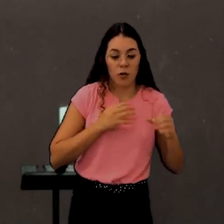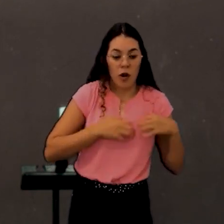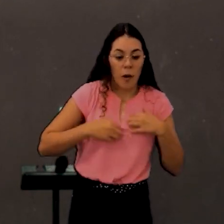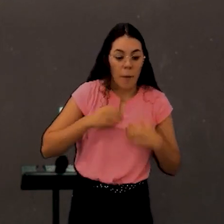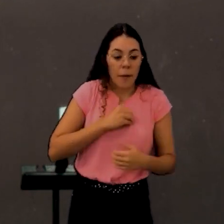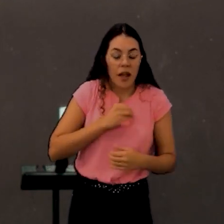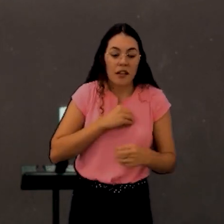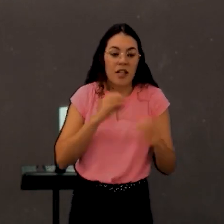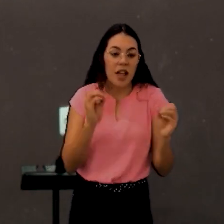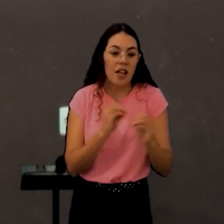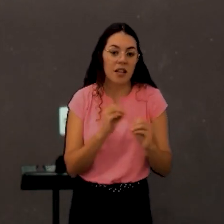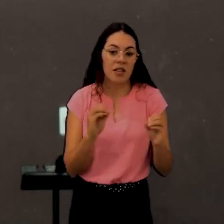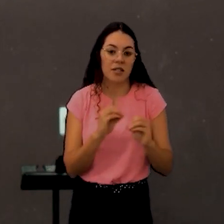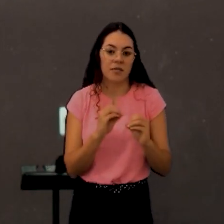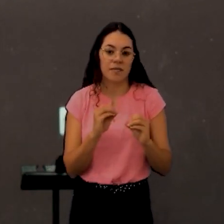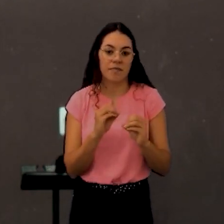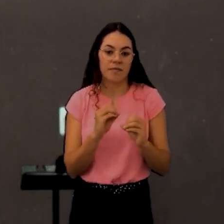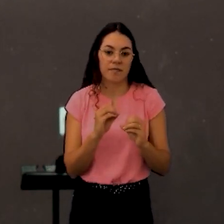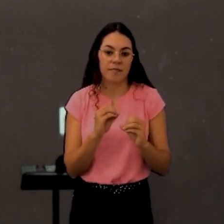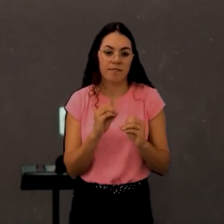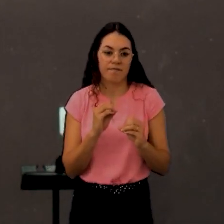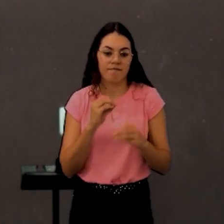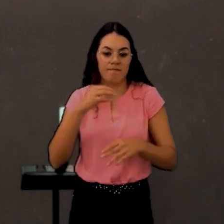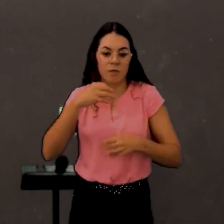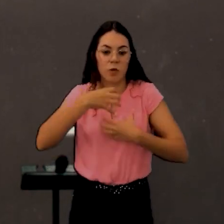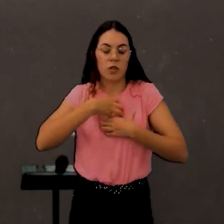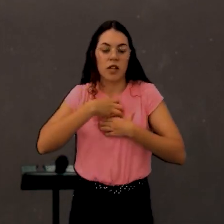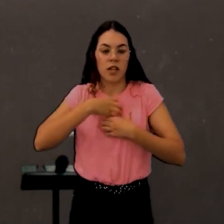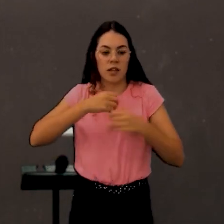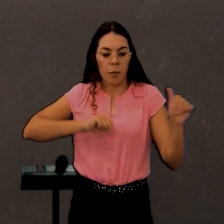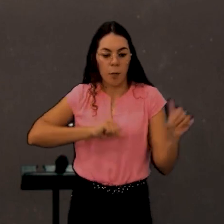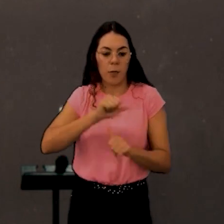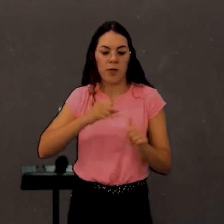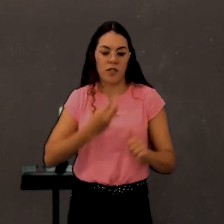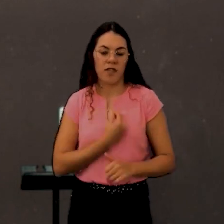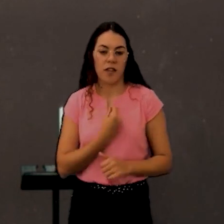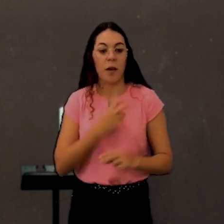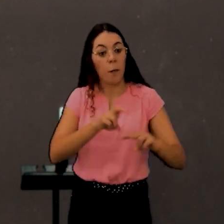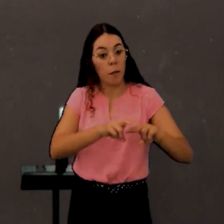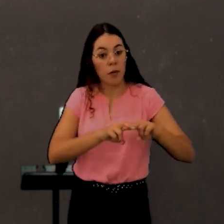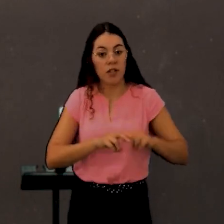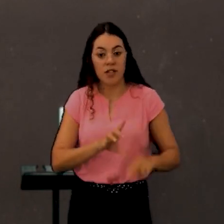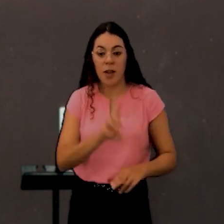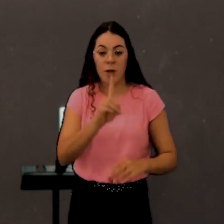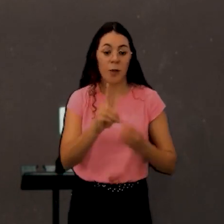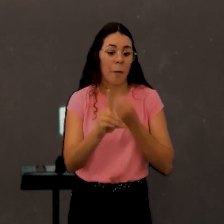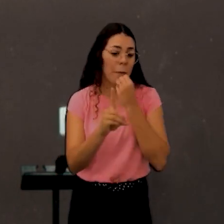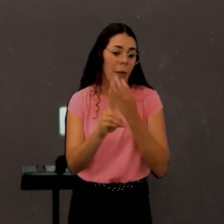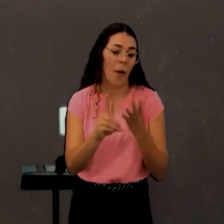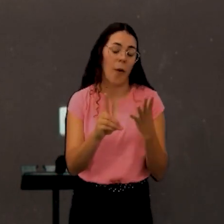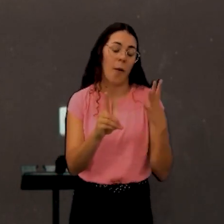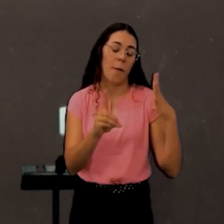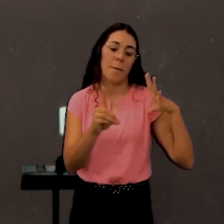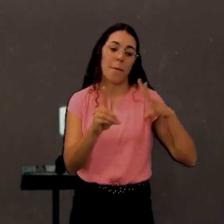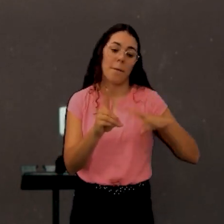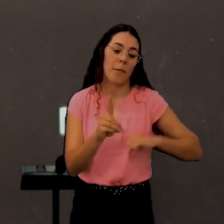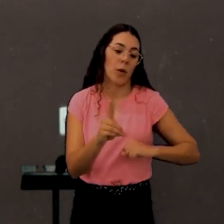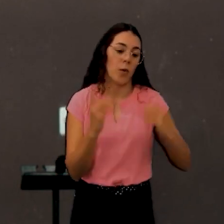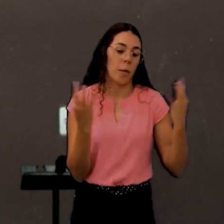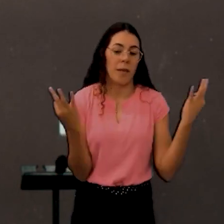seus pecados, não toca no seu íntimo e transforma suas vidas. Por isso que é um Deus muito bom, muito amoroso,